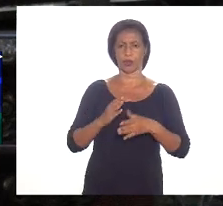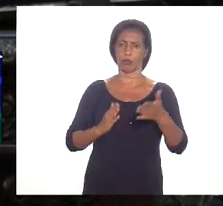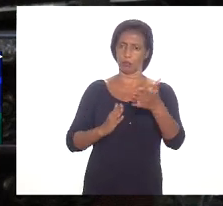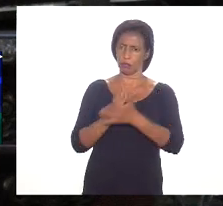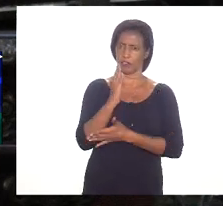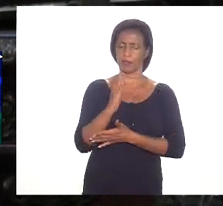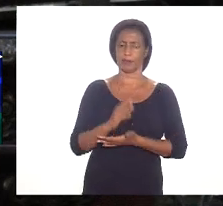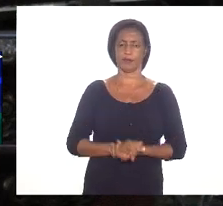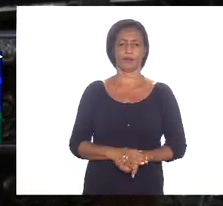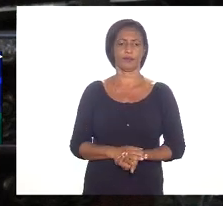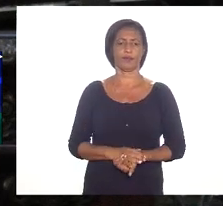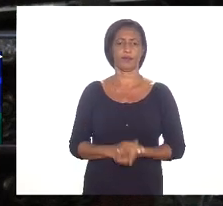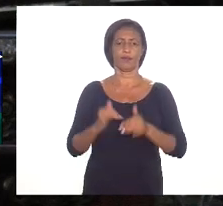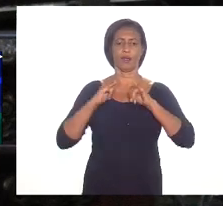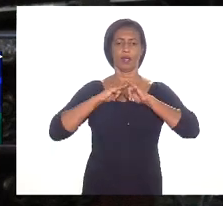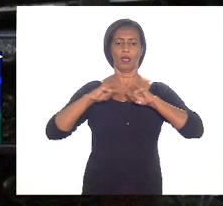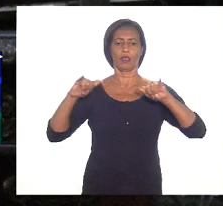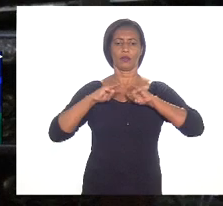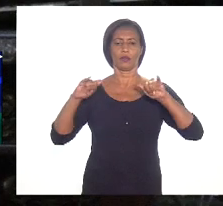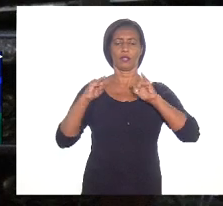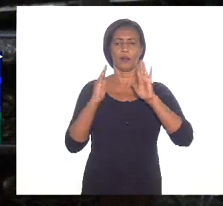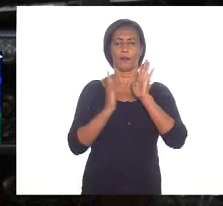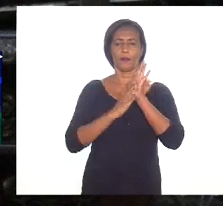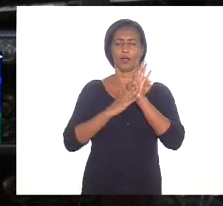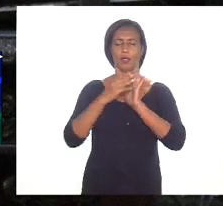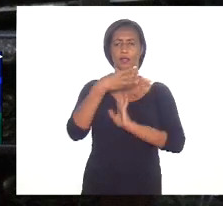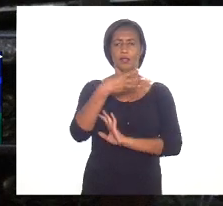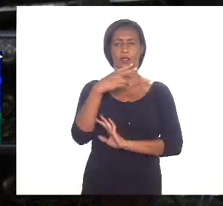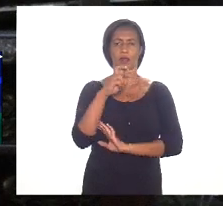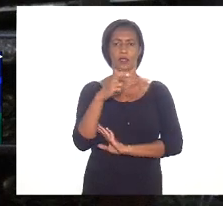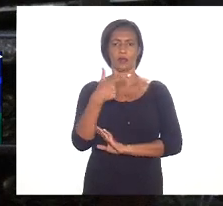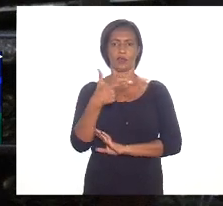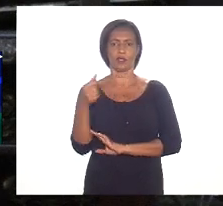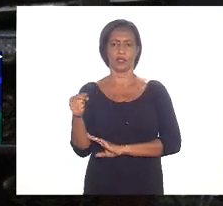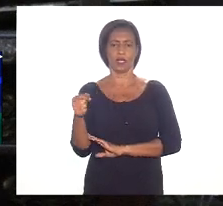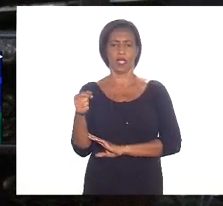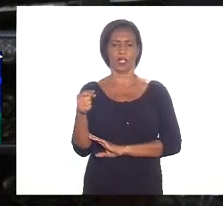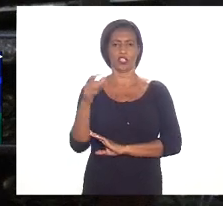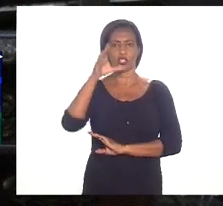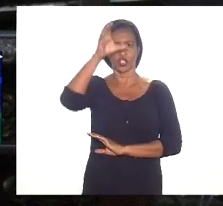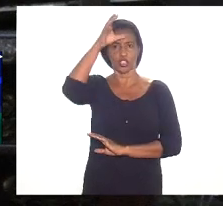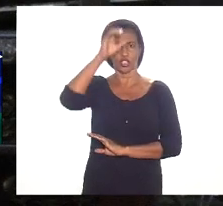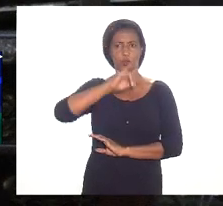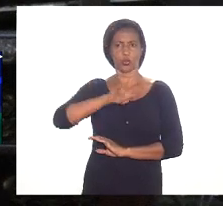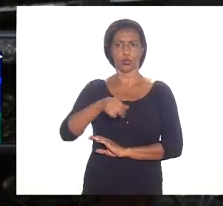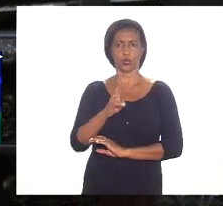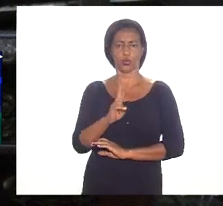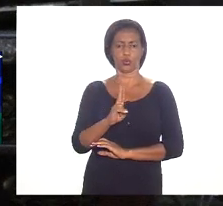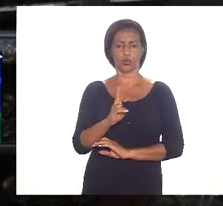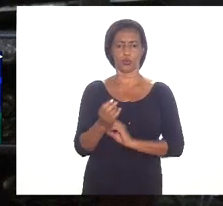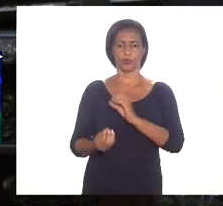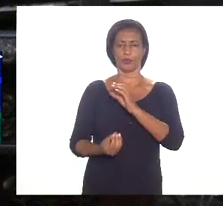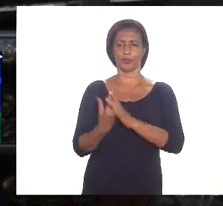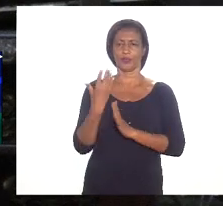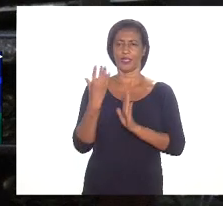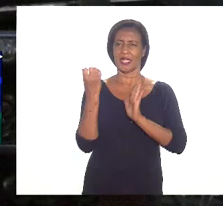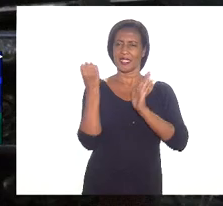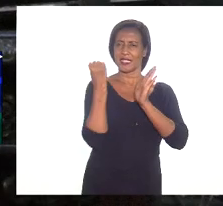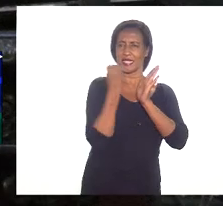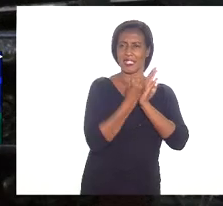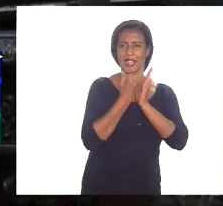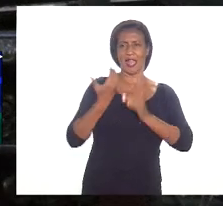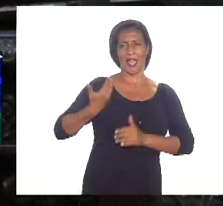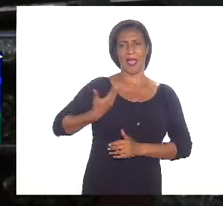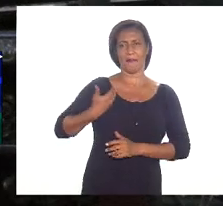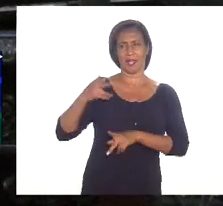aprovado anuncio projeto de lei 3527 de 21 de autoria de pintar da tia Ju que criou o selo empresa amiga